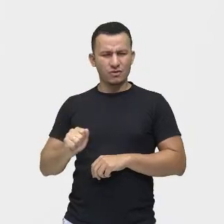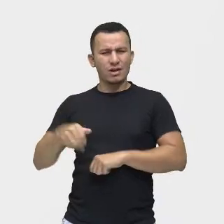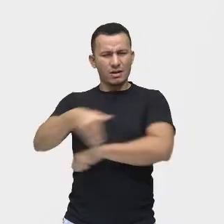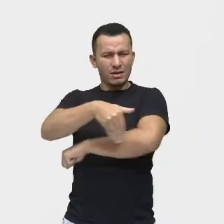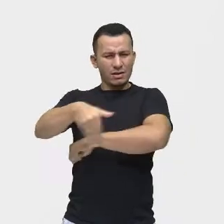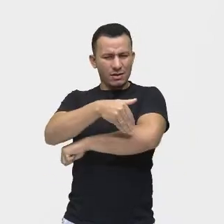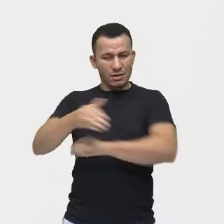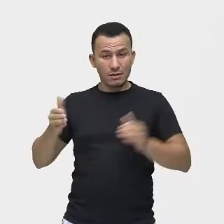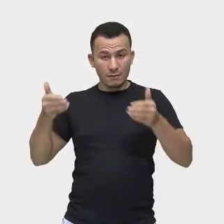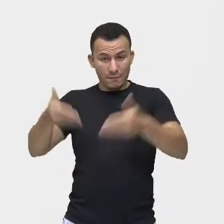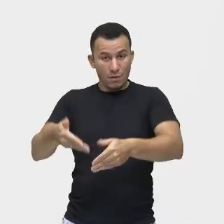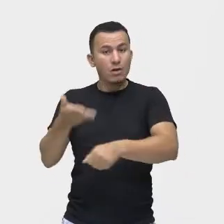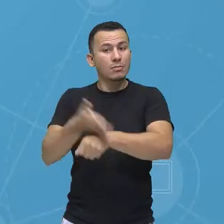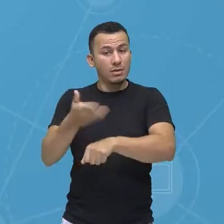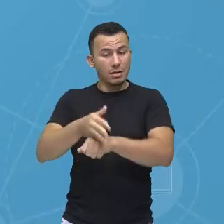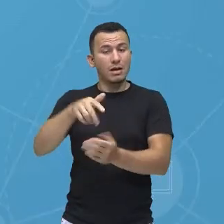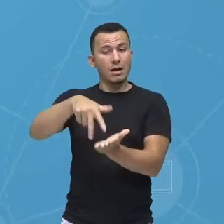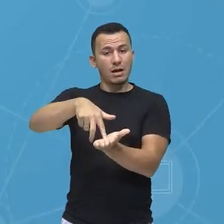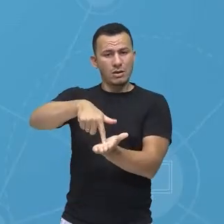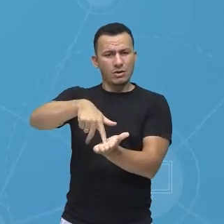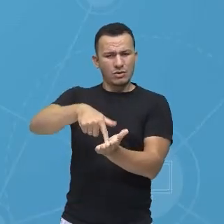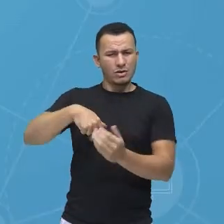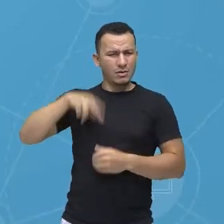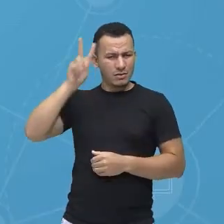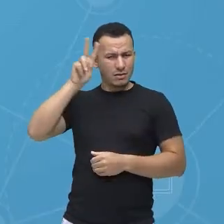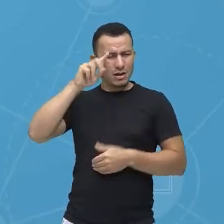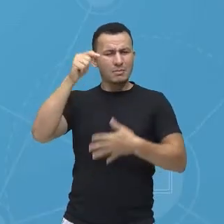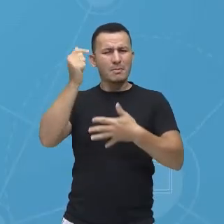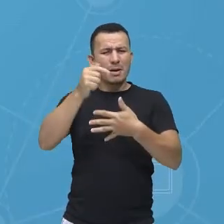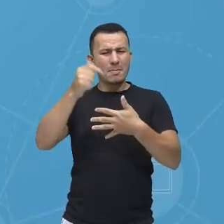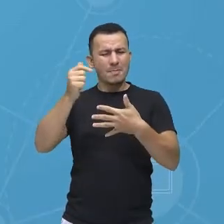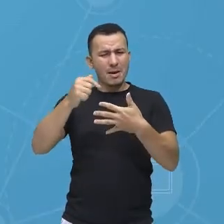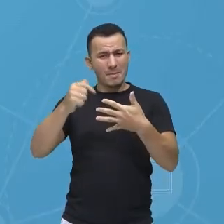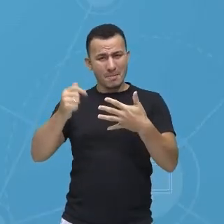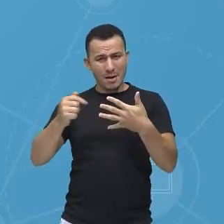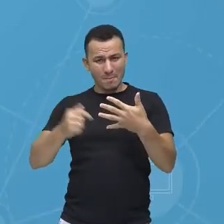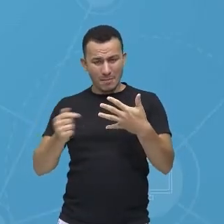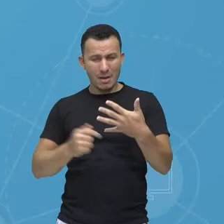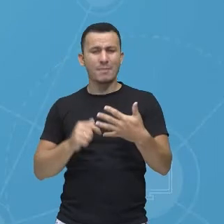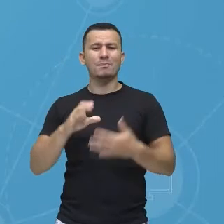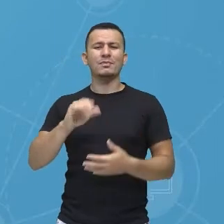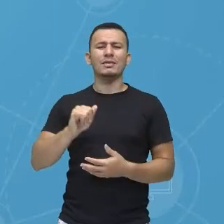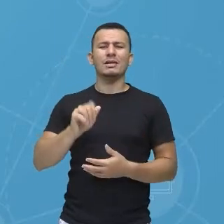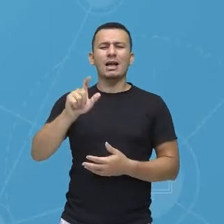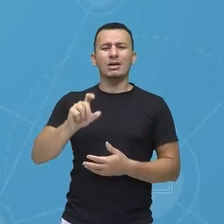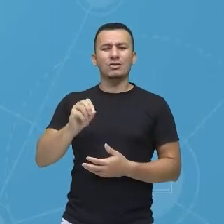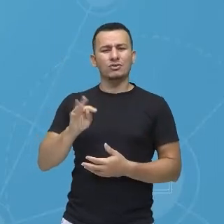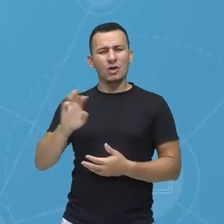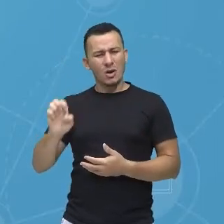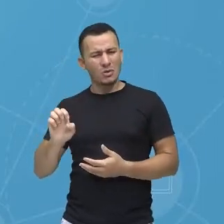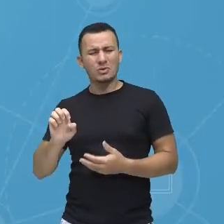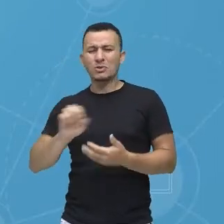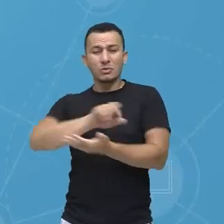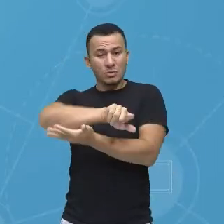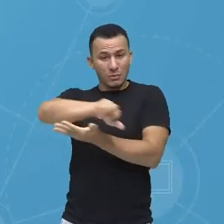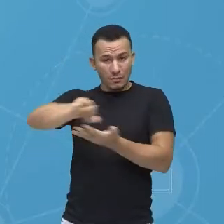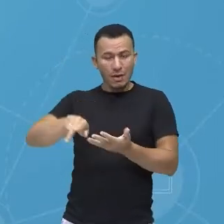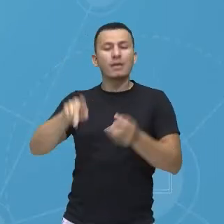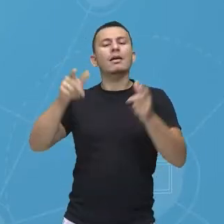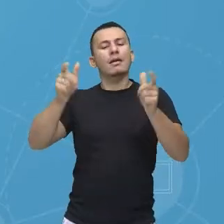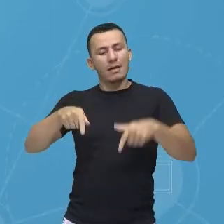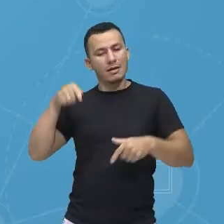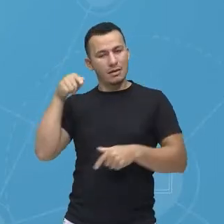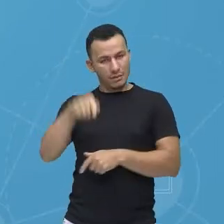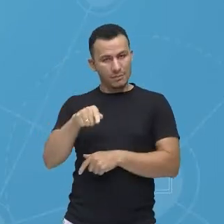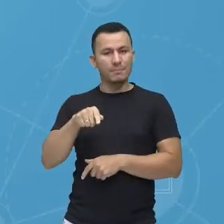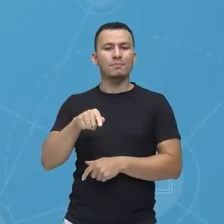prática de skate, com todos aqueles elementos que eu falei, né? O half pipe, os caixotes, pirâmide e tudo mais. Então ele entra nessa